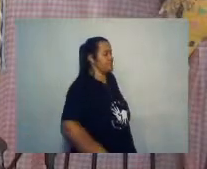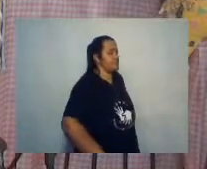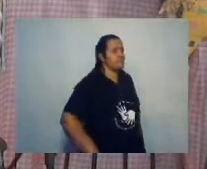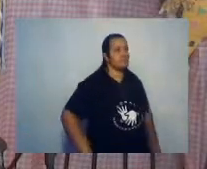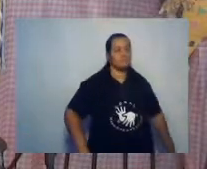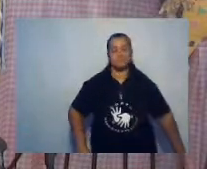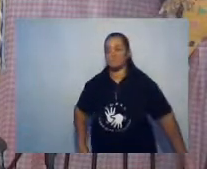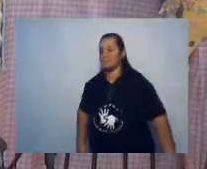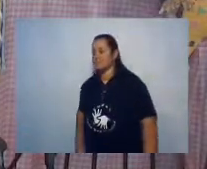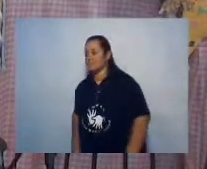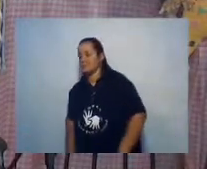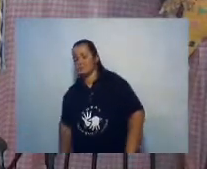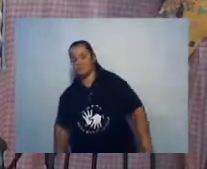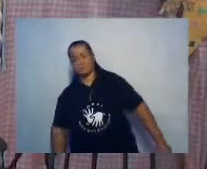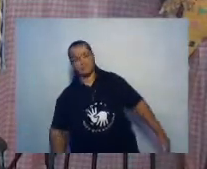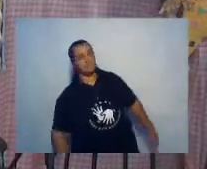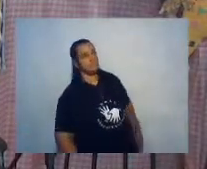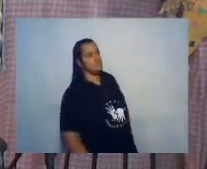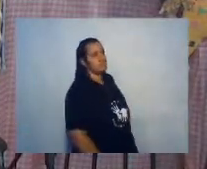espinhos.